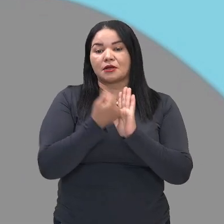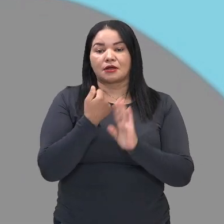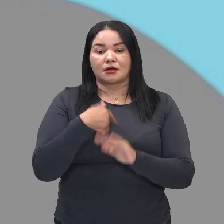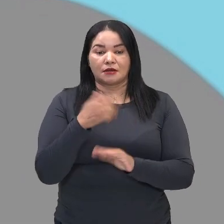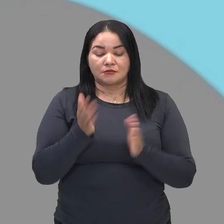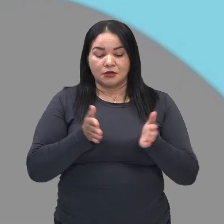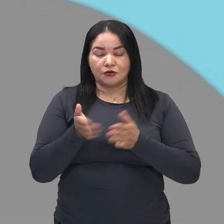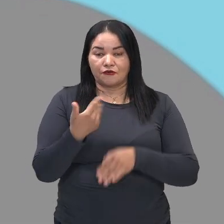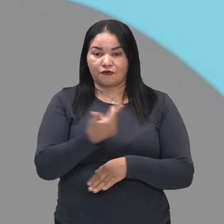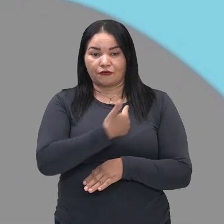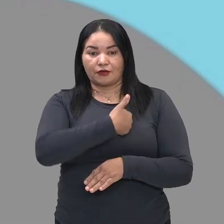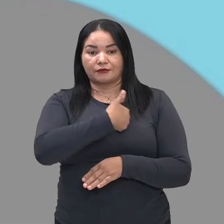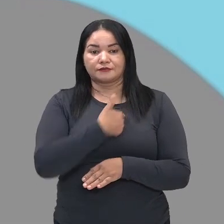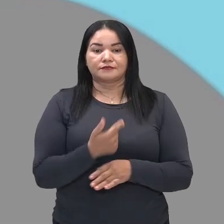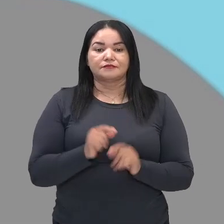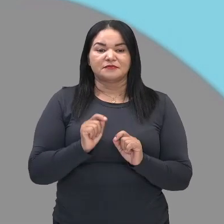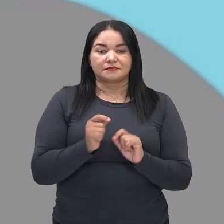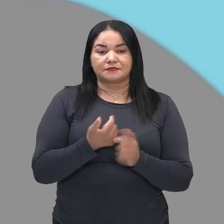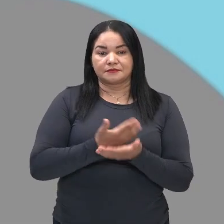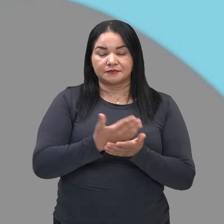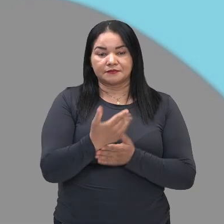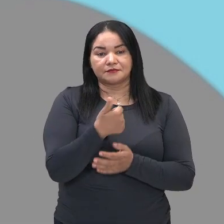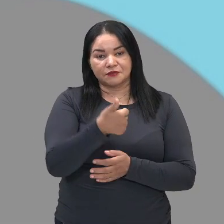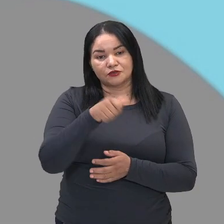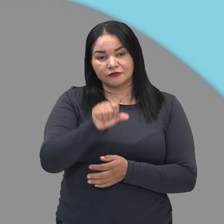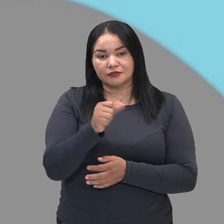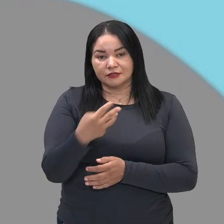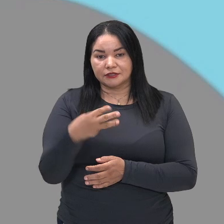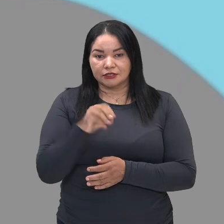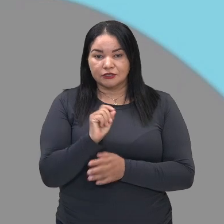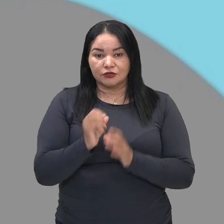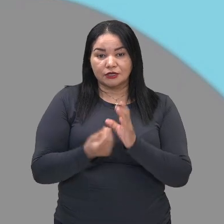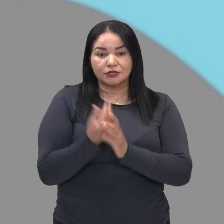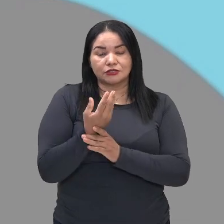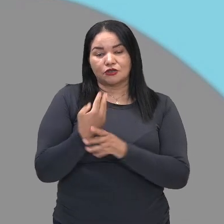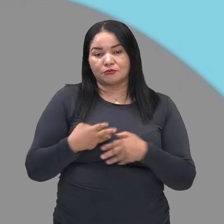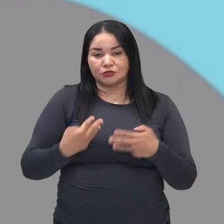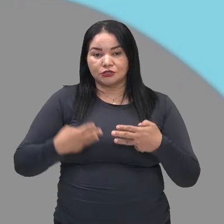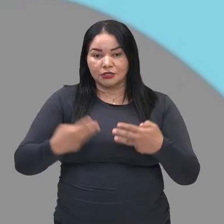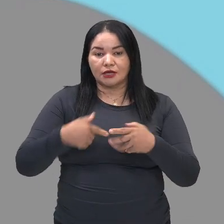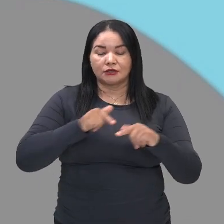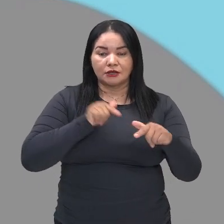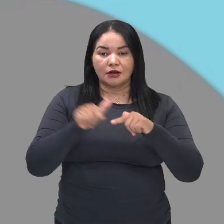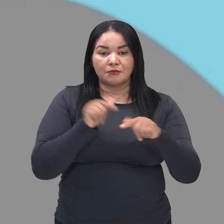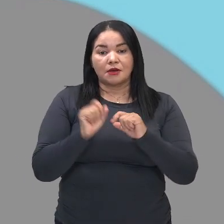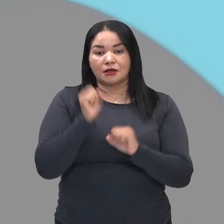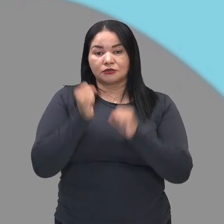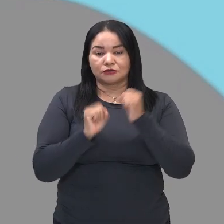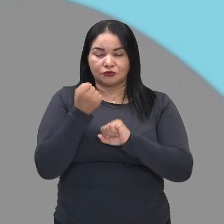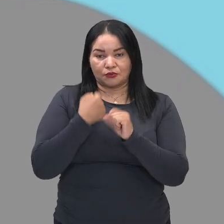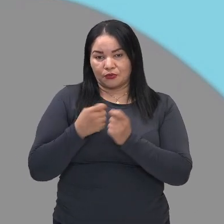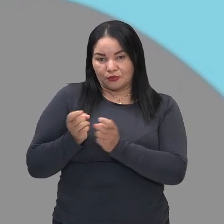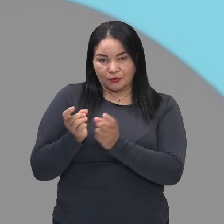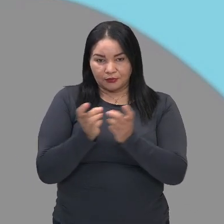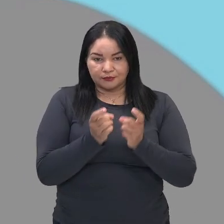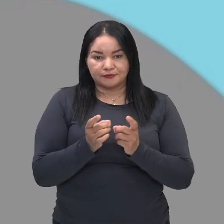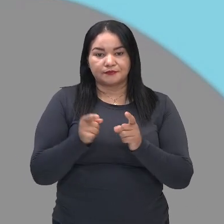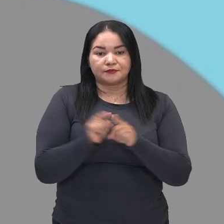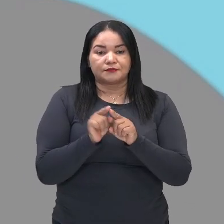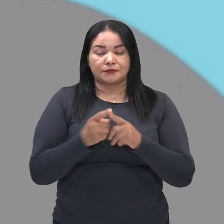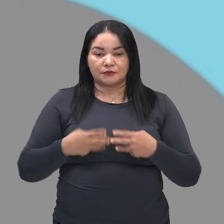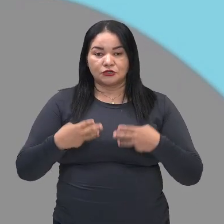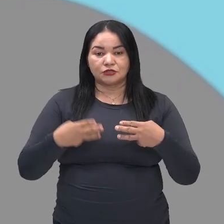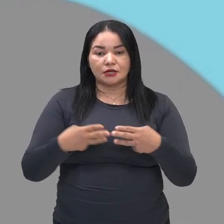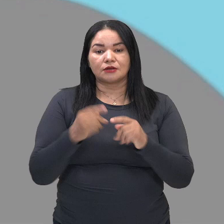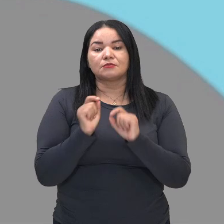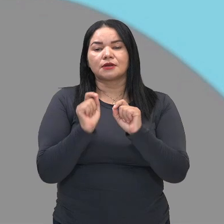Vargas. Começando em 1930, com a criação do Ministério do Trabalho, Indústria e Comércio. O Ministério